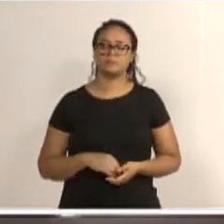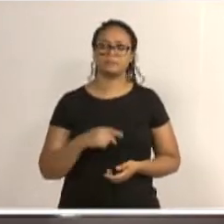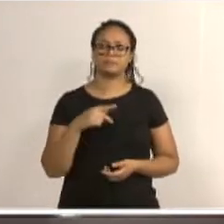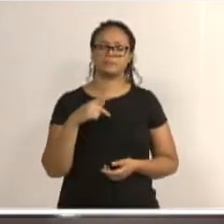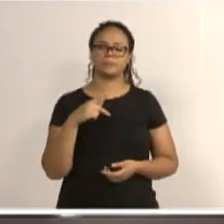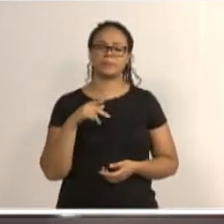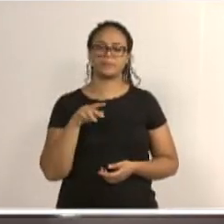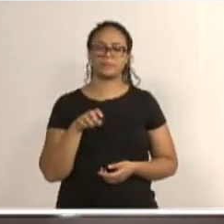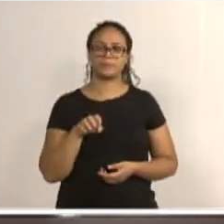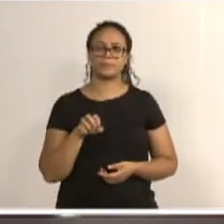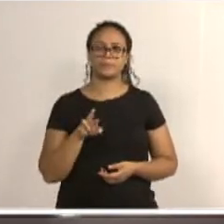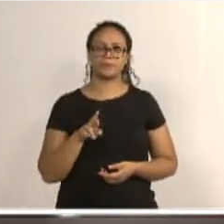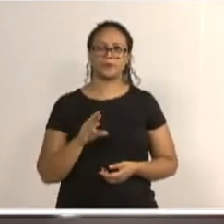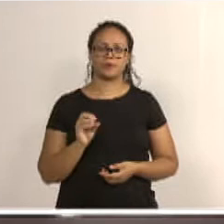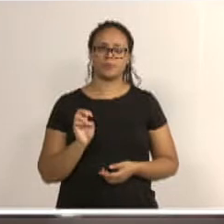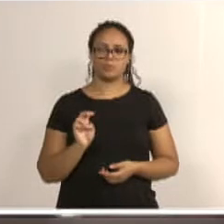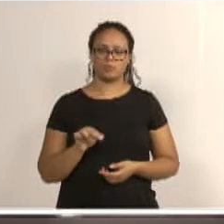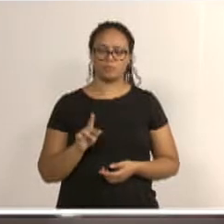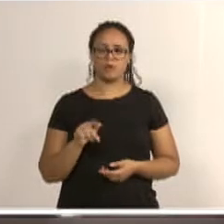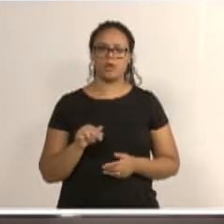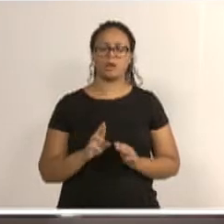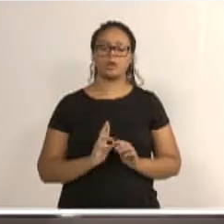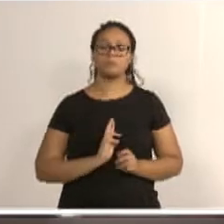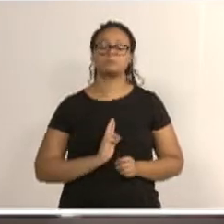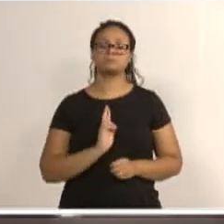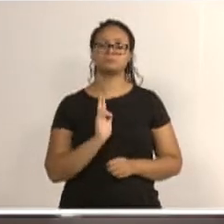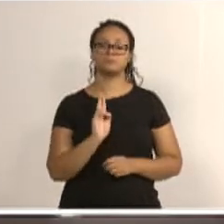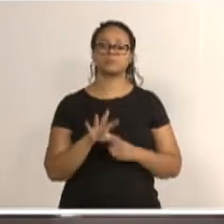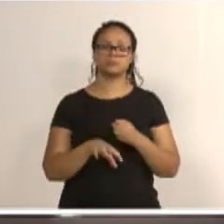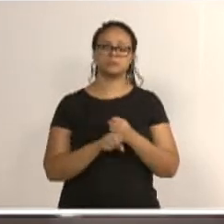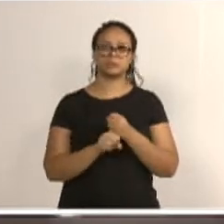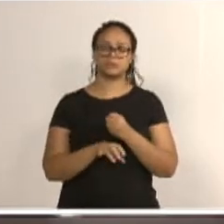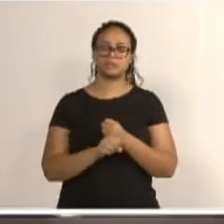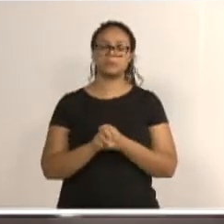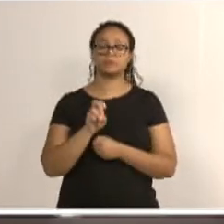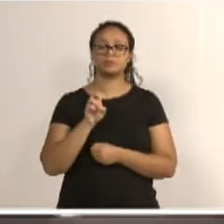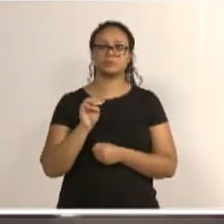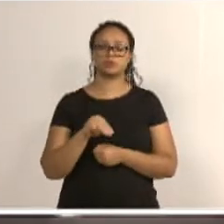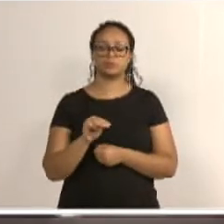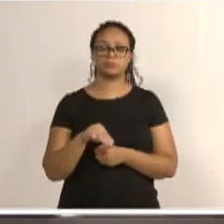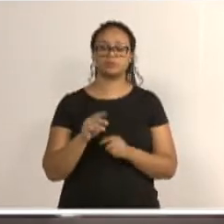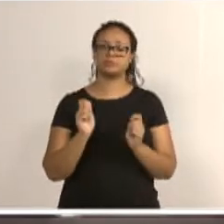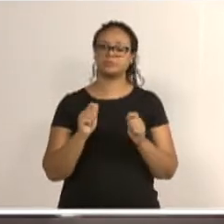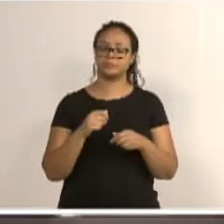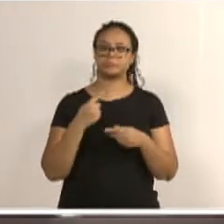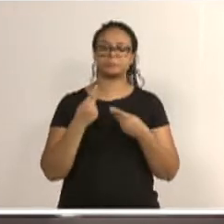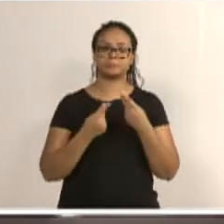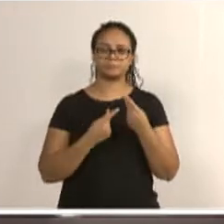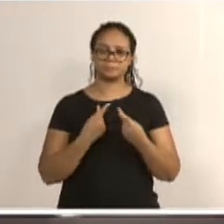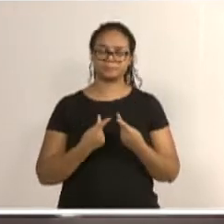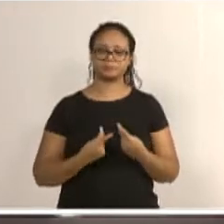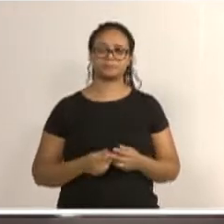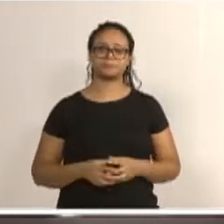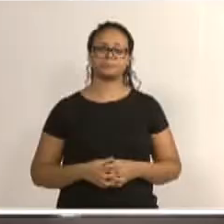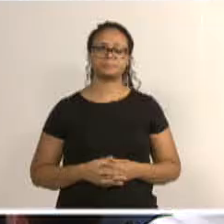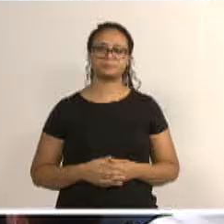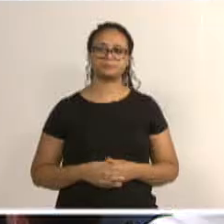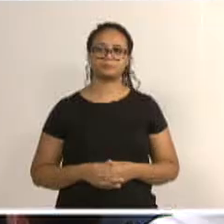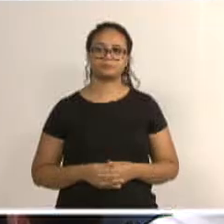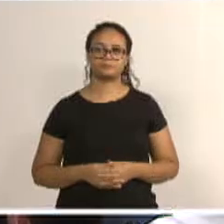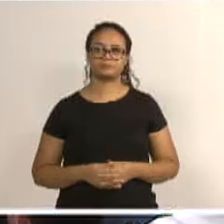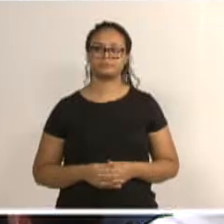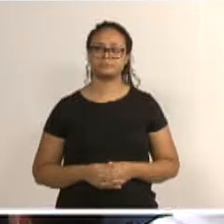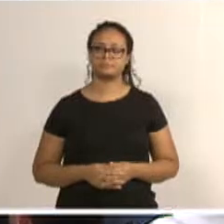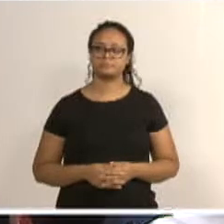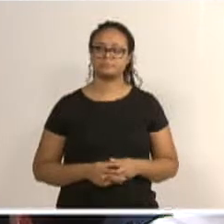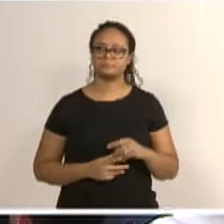O senhor Peron representa o CETERB. O senhor tem o tempo de 5 minutos também para fazer a sua explanação. E eu quero